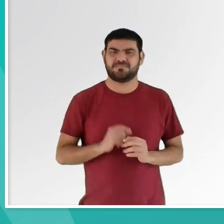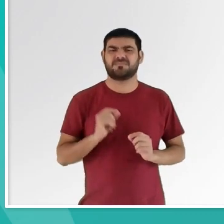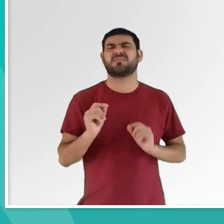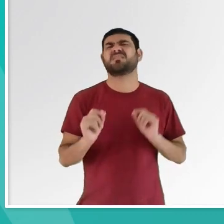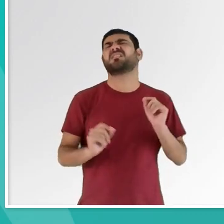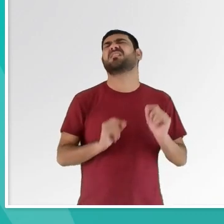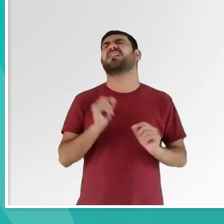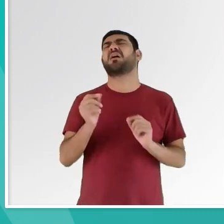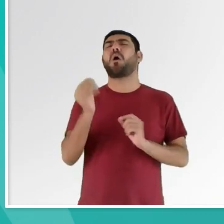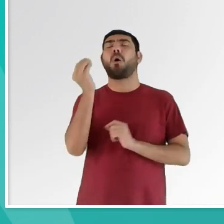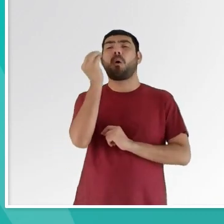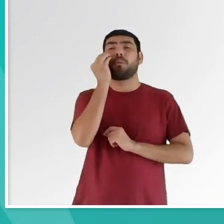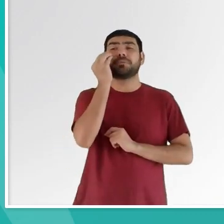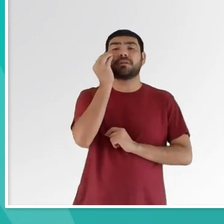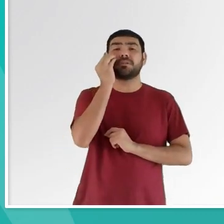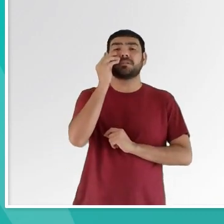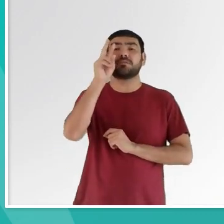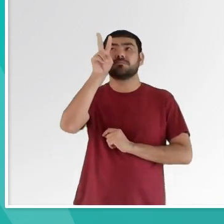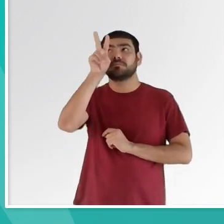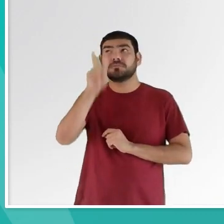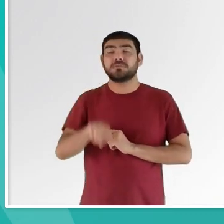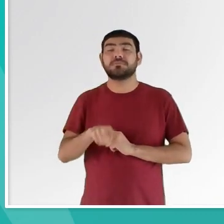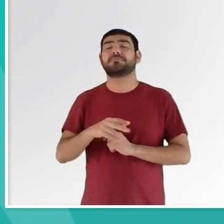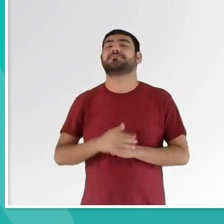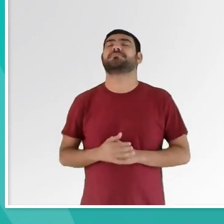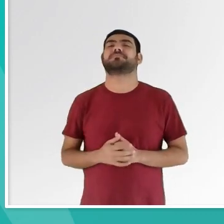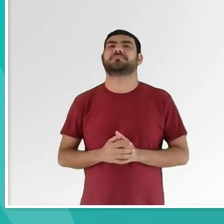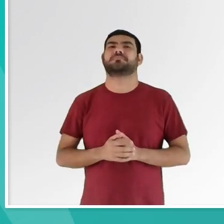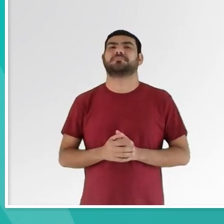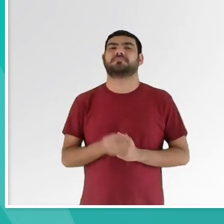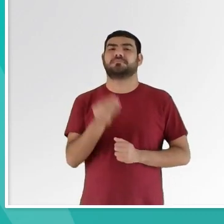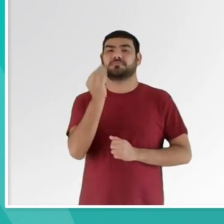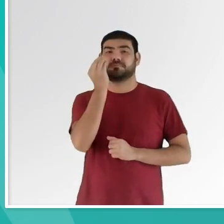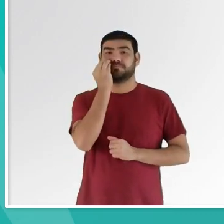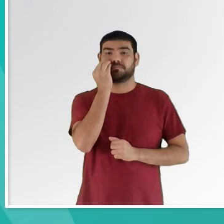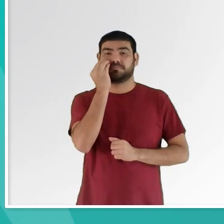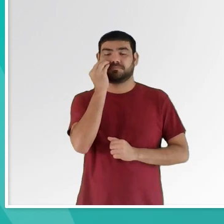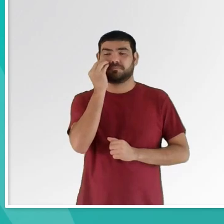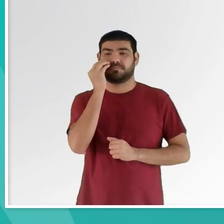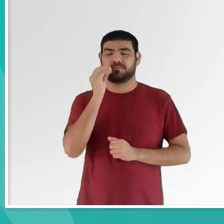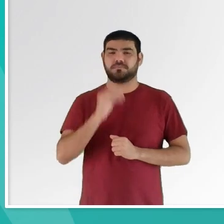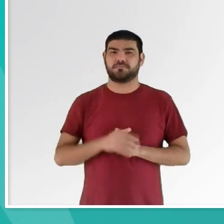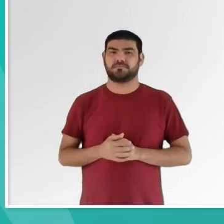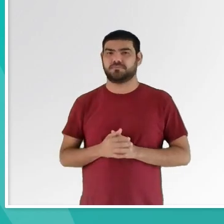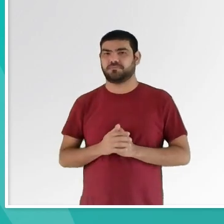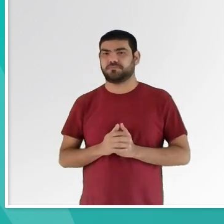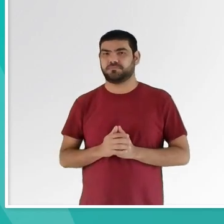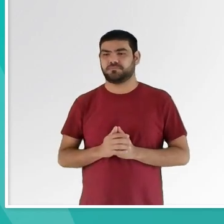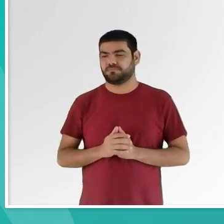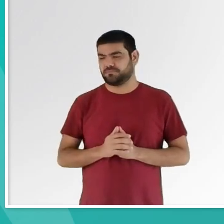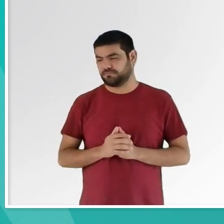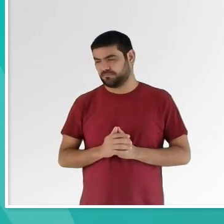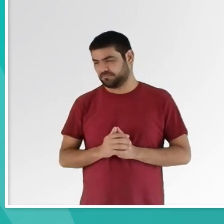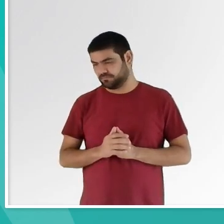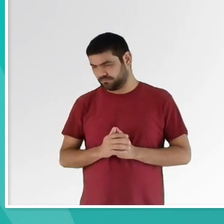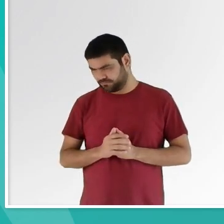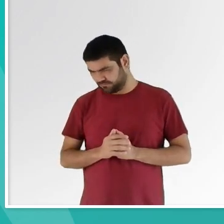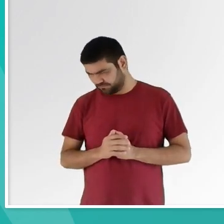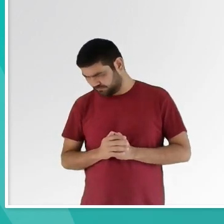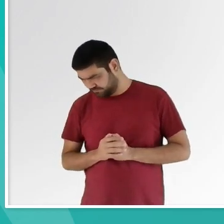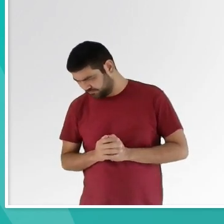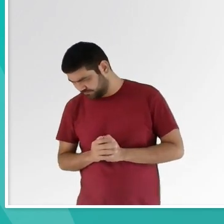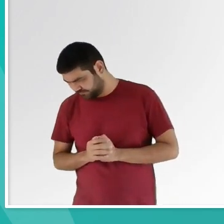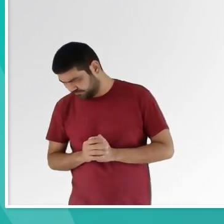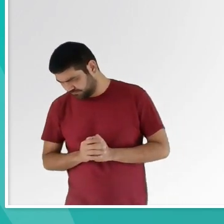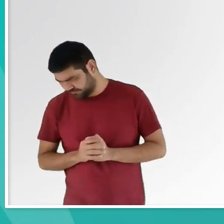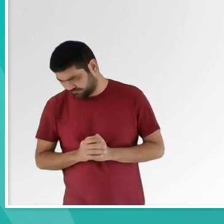observação? Vamos ver? O desenho de observação é facilmente definido como desenho ou